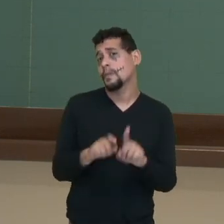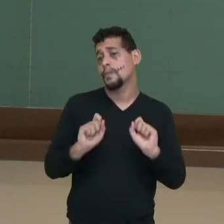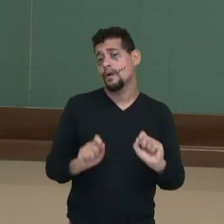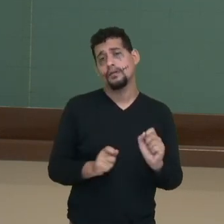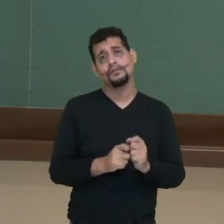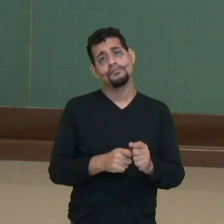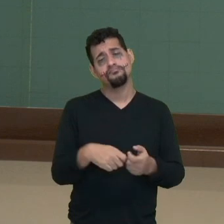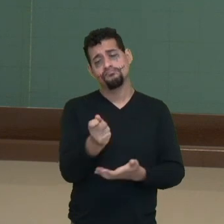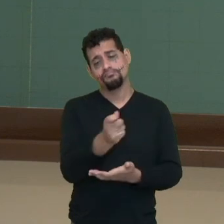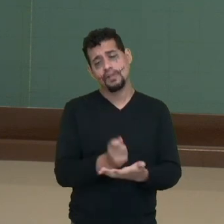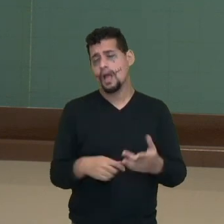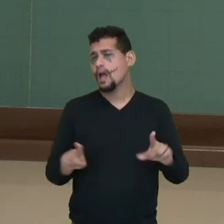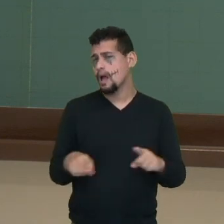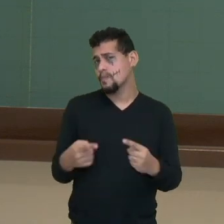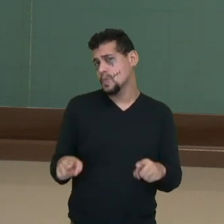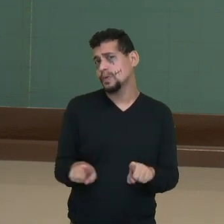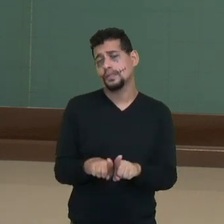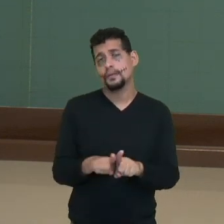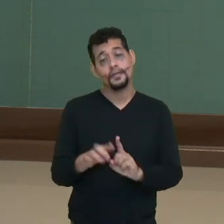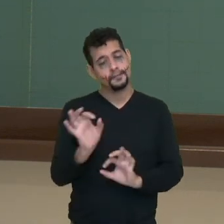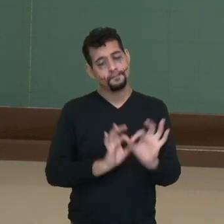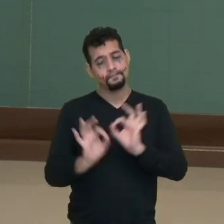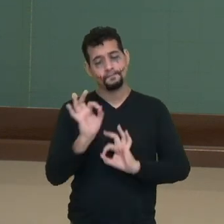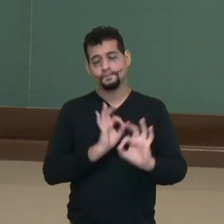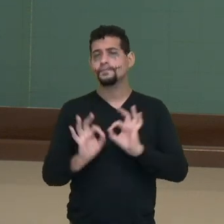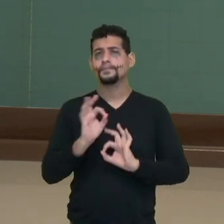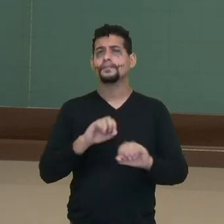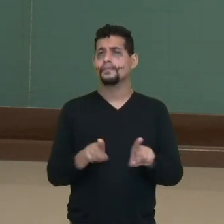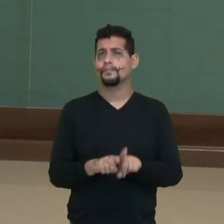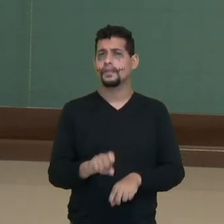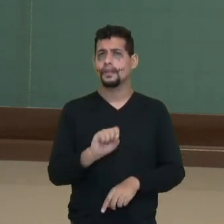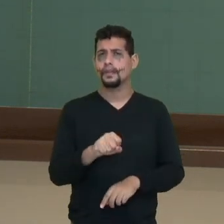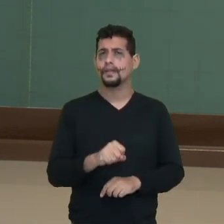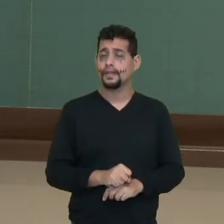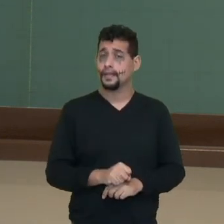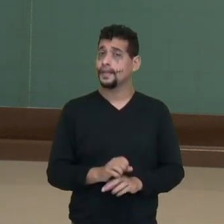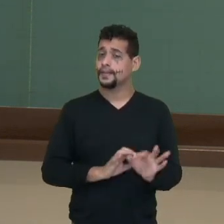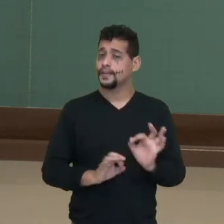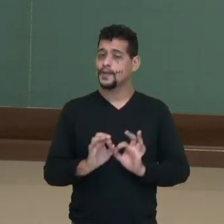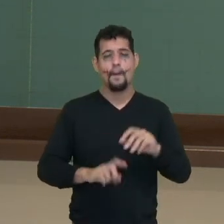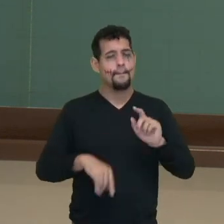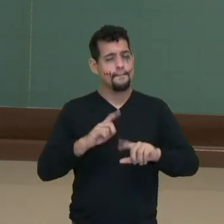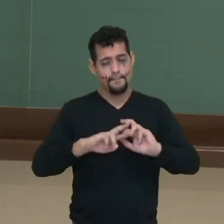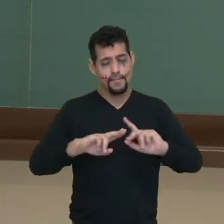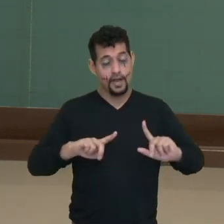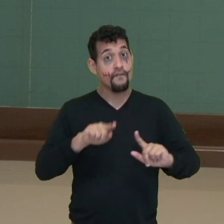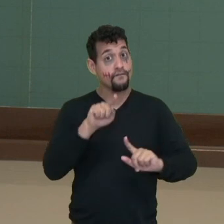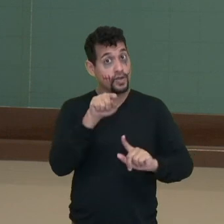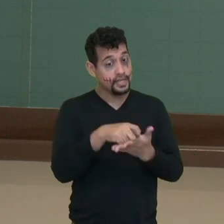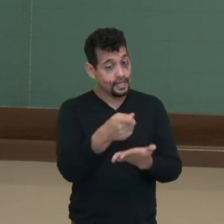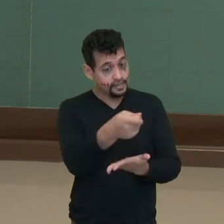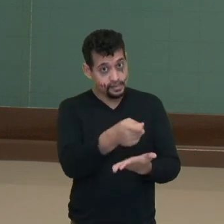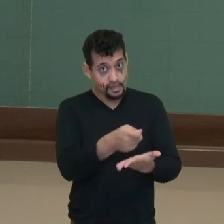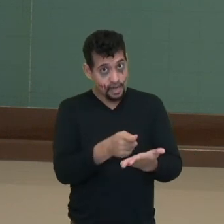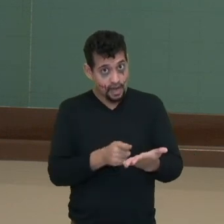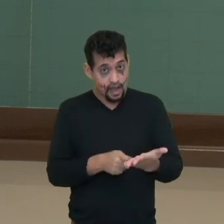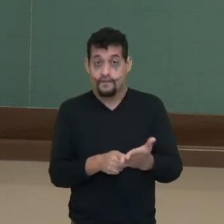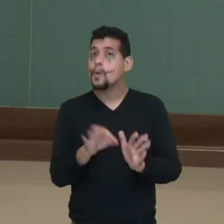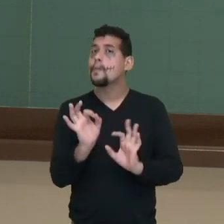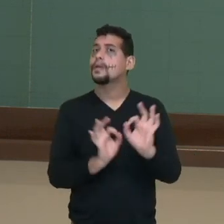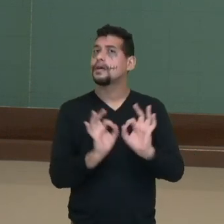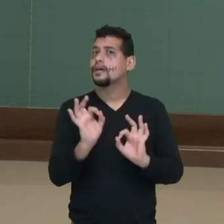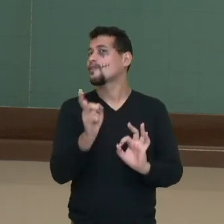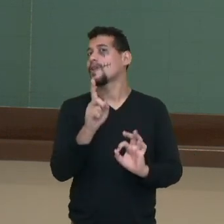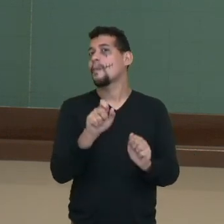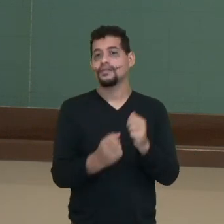colocar a música e ir preparando os materiais. É para vocês escreverem um plano, não